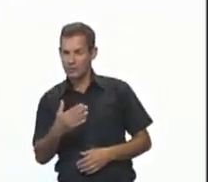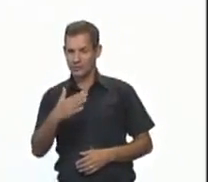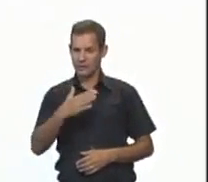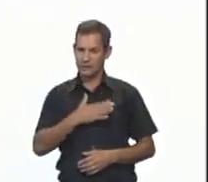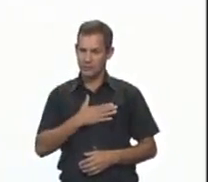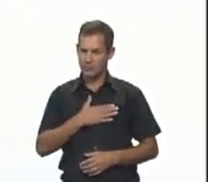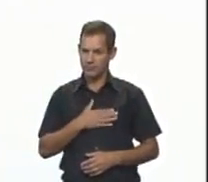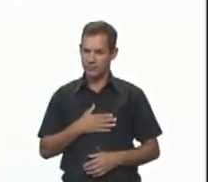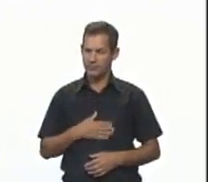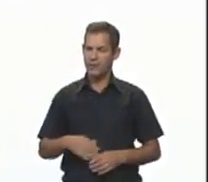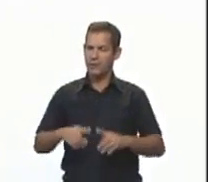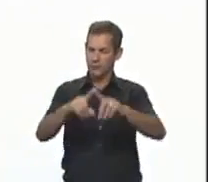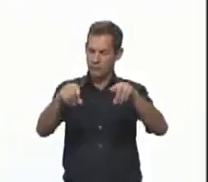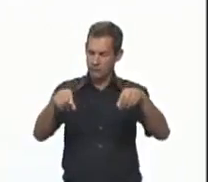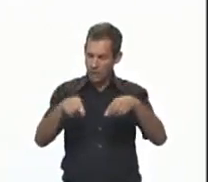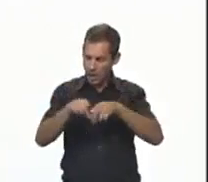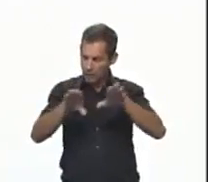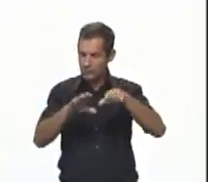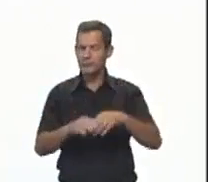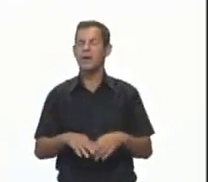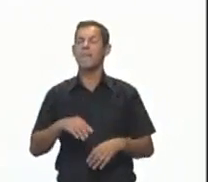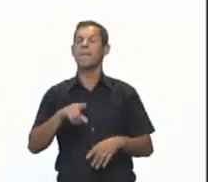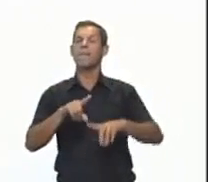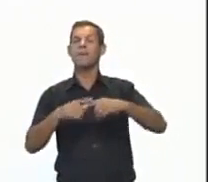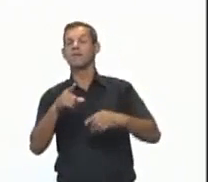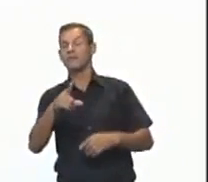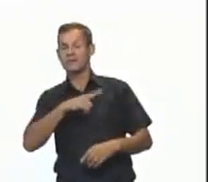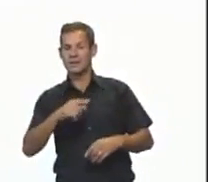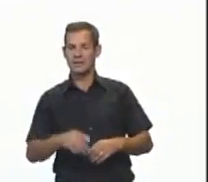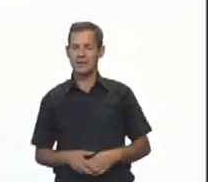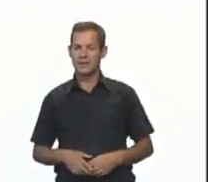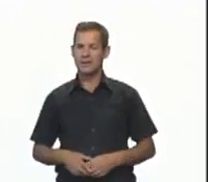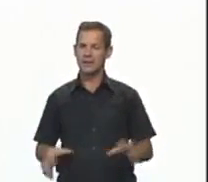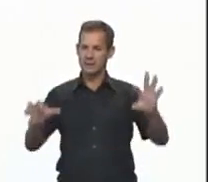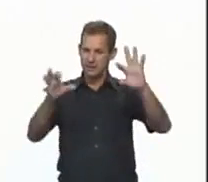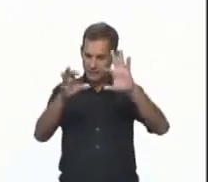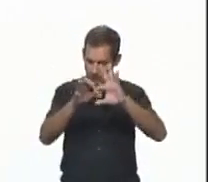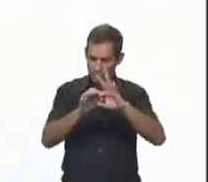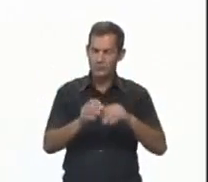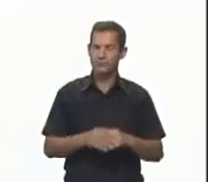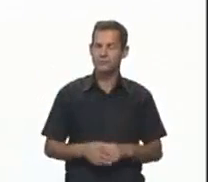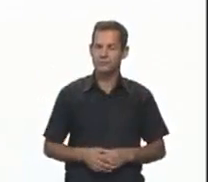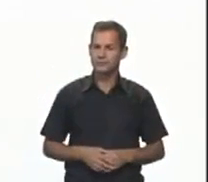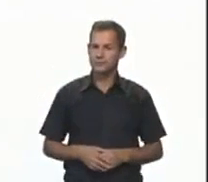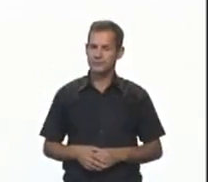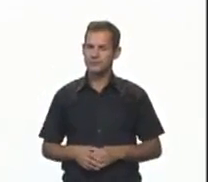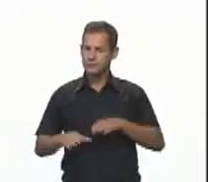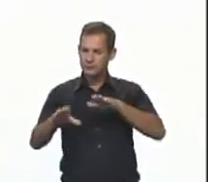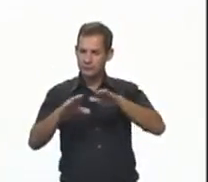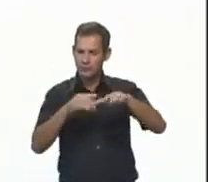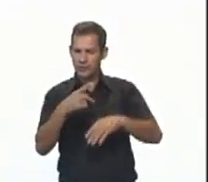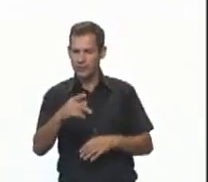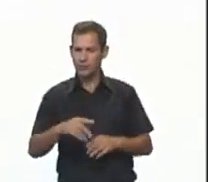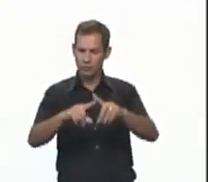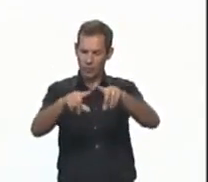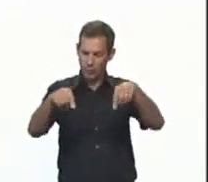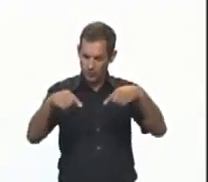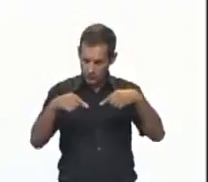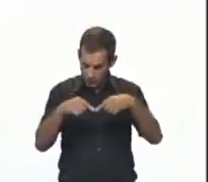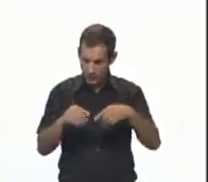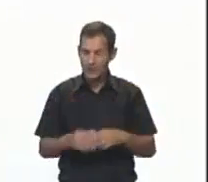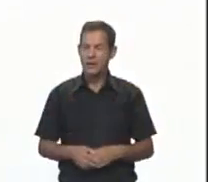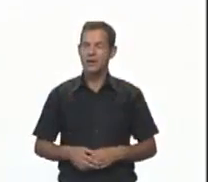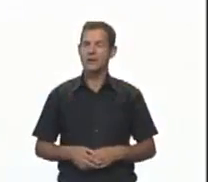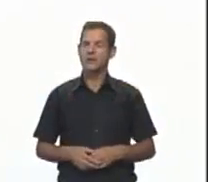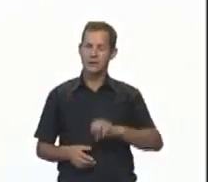do meu sólido de rotação. Quando você tem integral quando você rotaciona a sua região